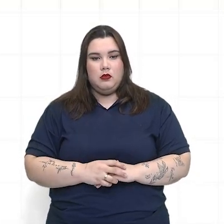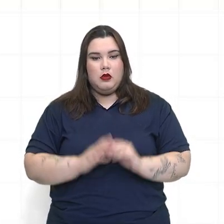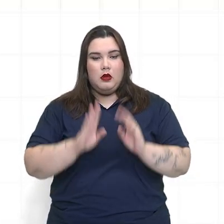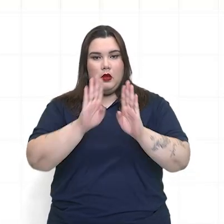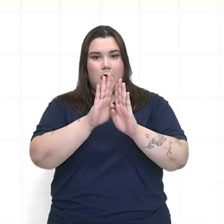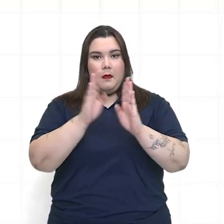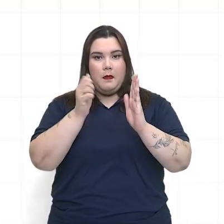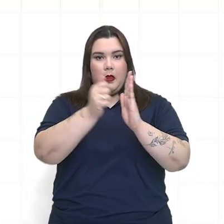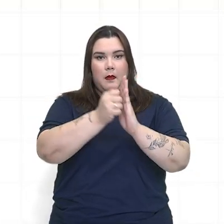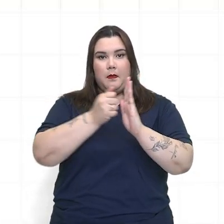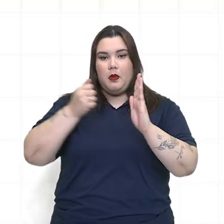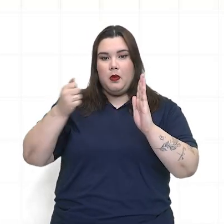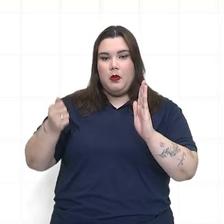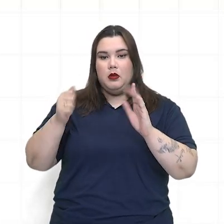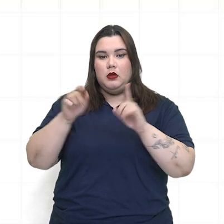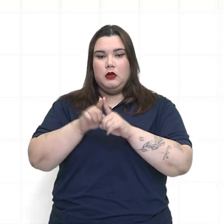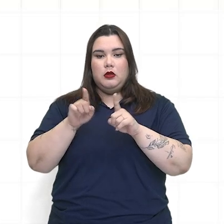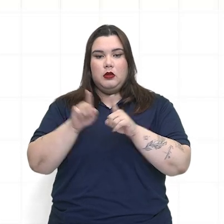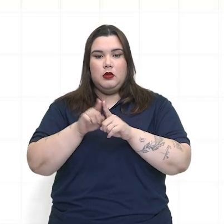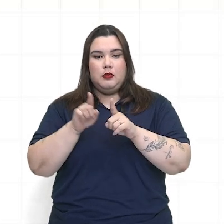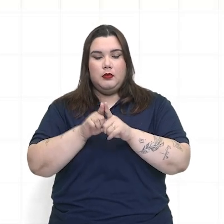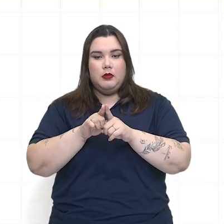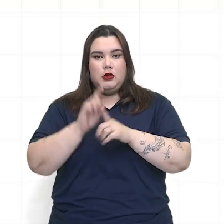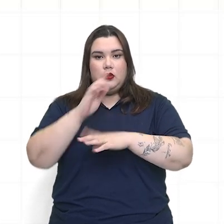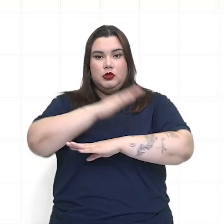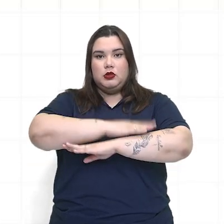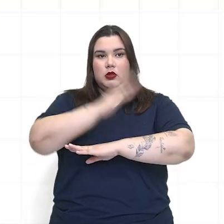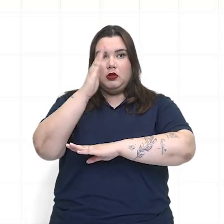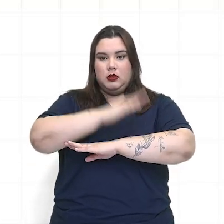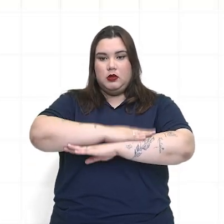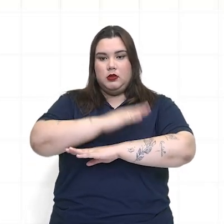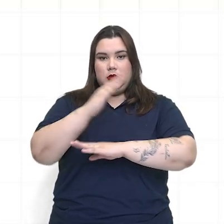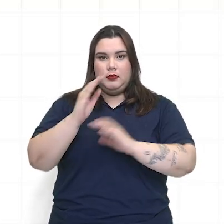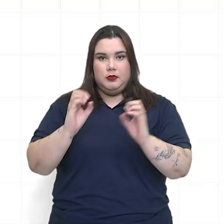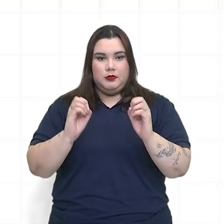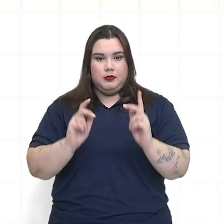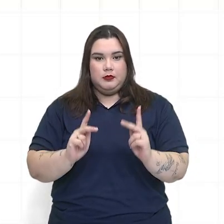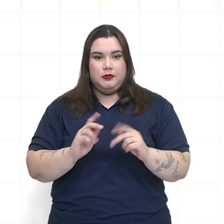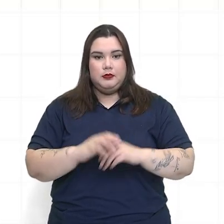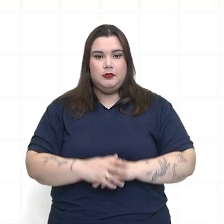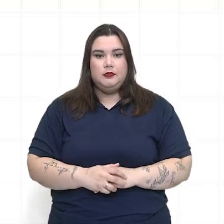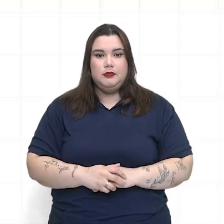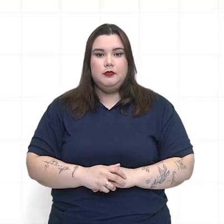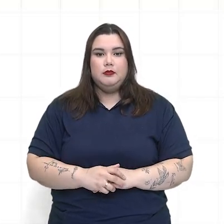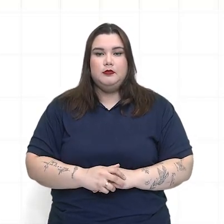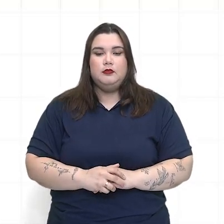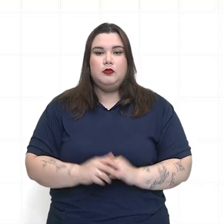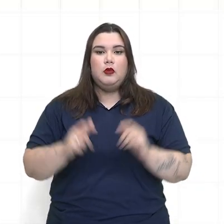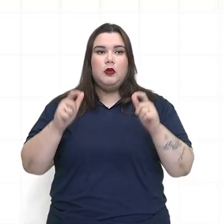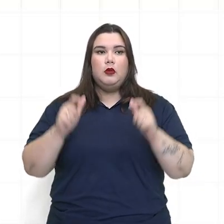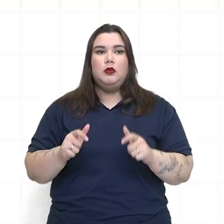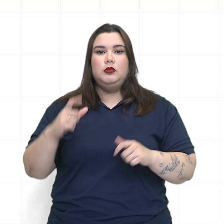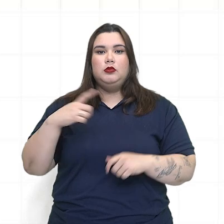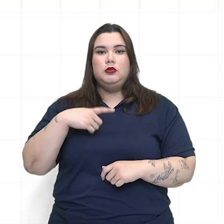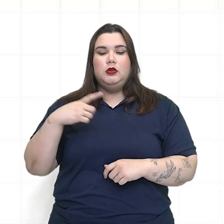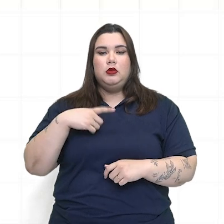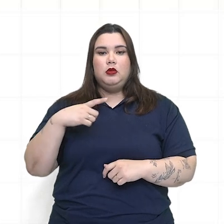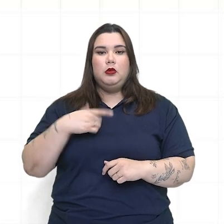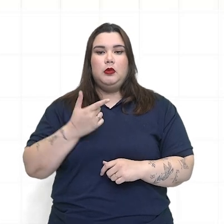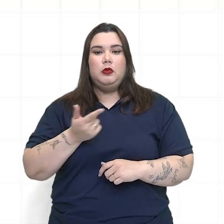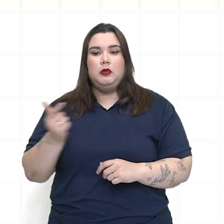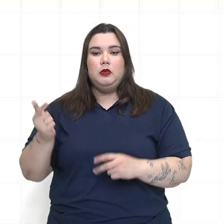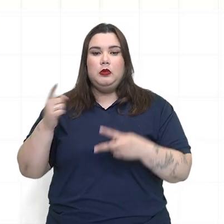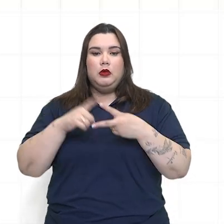Na porta de baixo e aqui nessas janelas, tá certo? Onde mais a gente pode ver medida